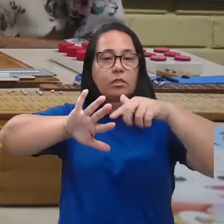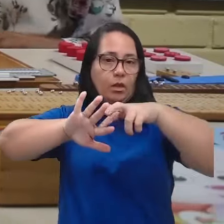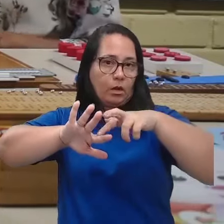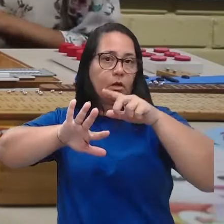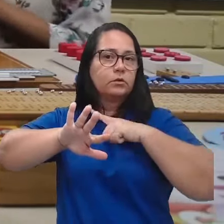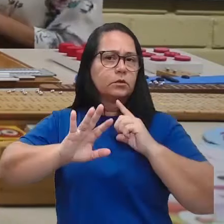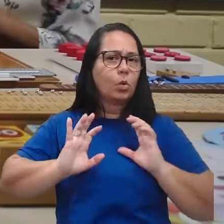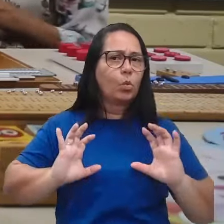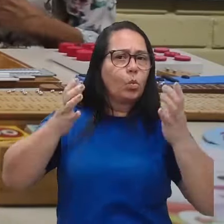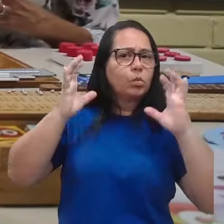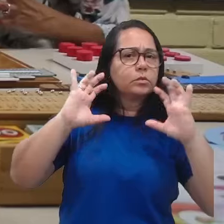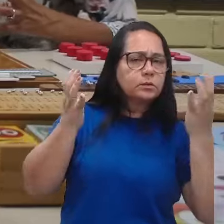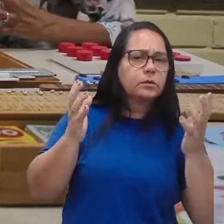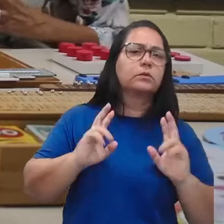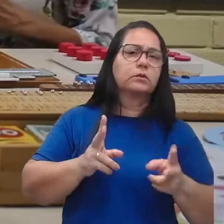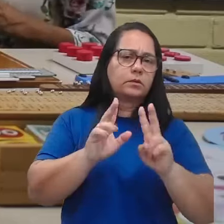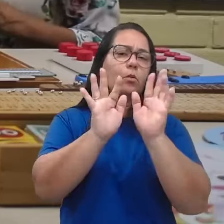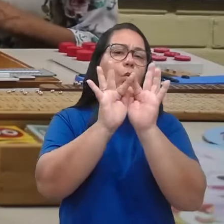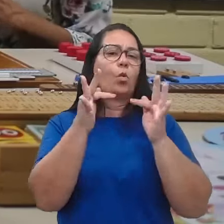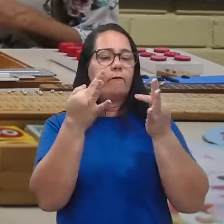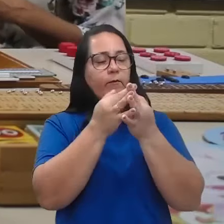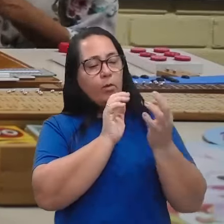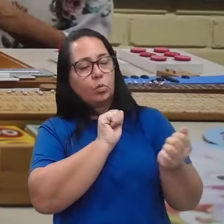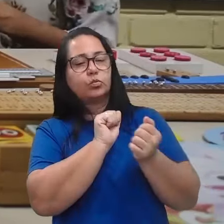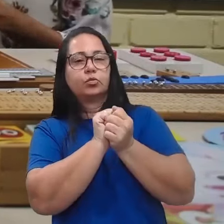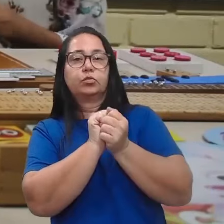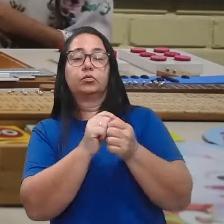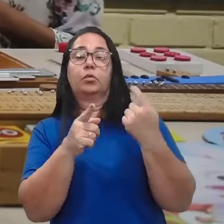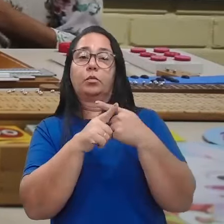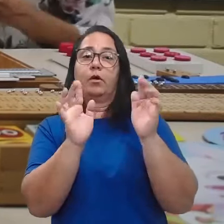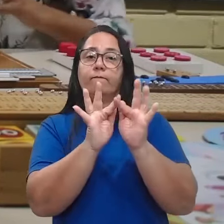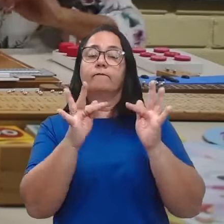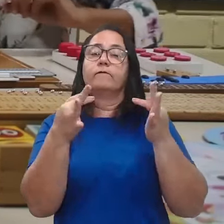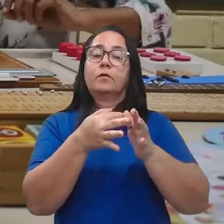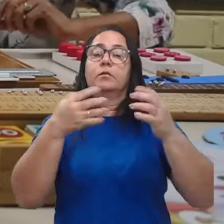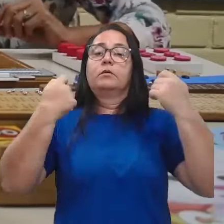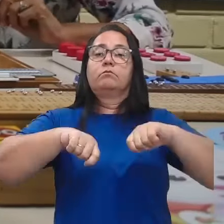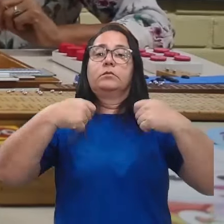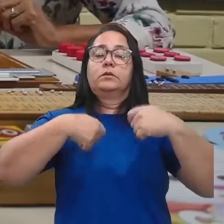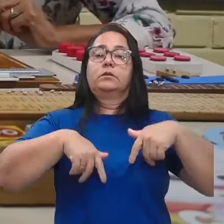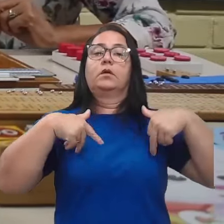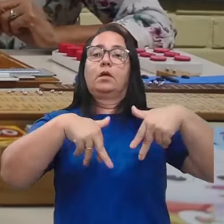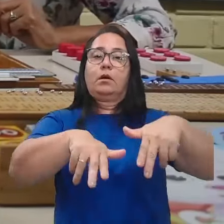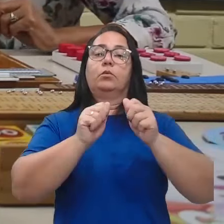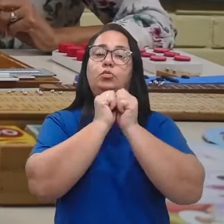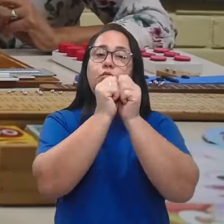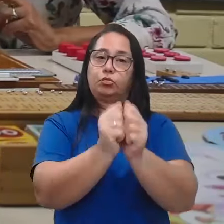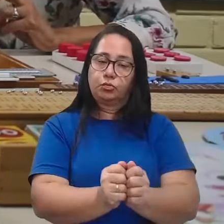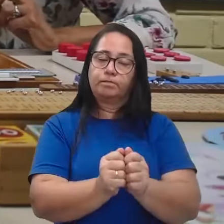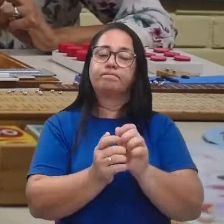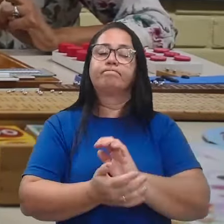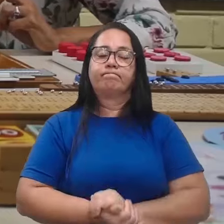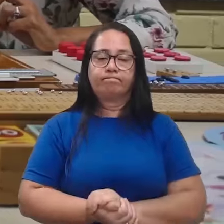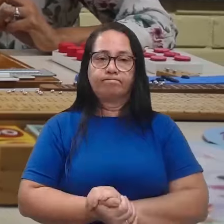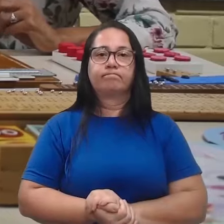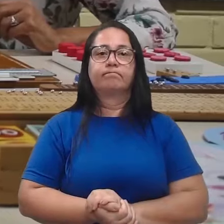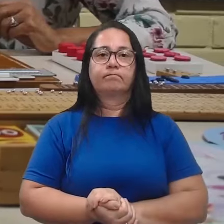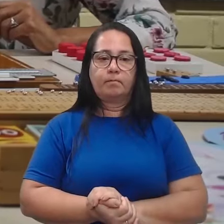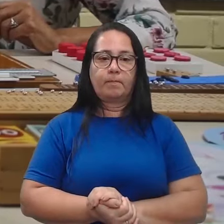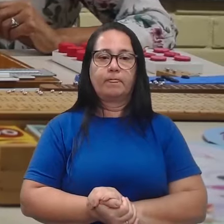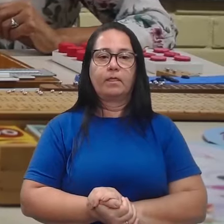acontecendo. Sempre com a família, perto, porque essa família teria que caminhar com ele. Entendi, professora. Saber andar nos